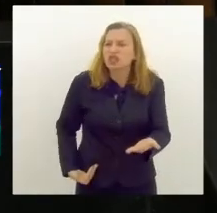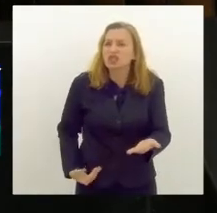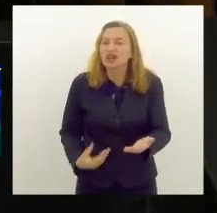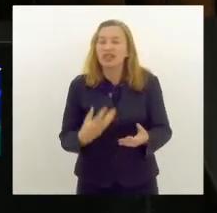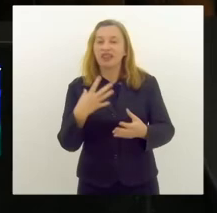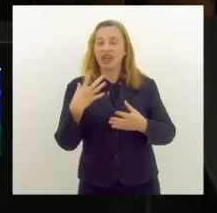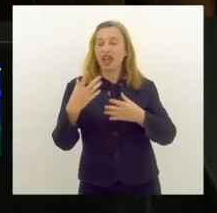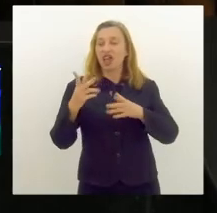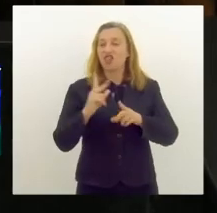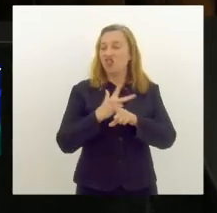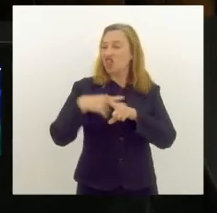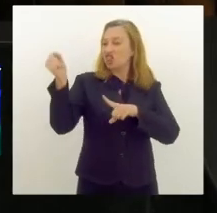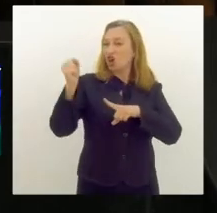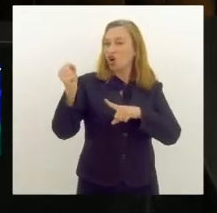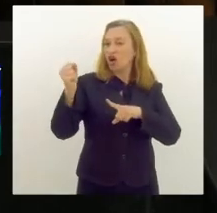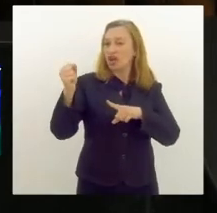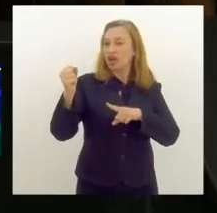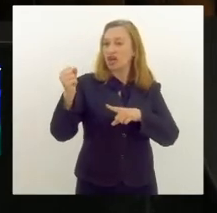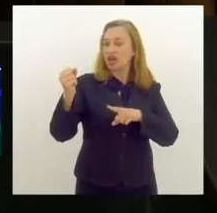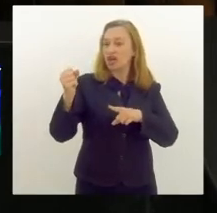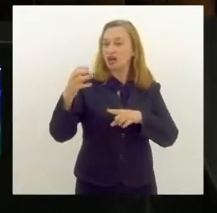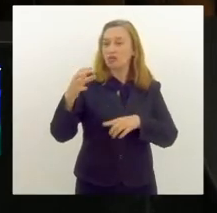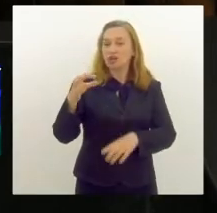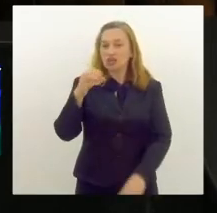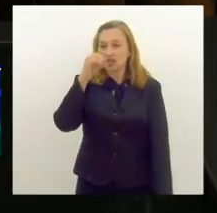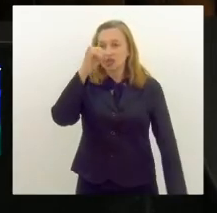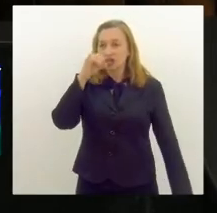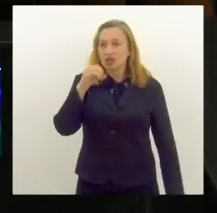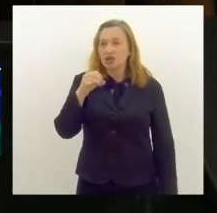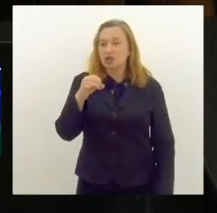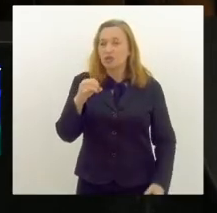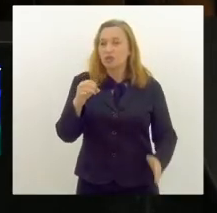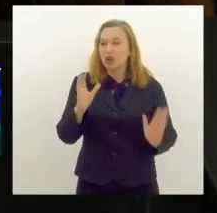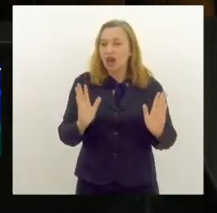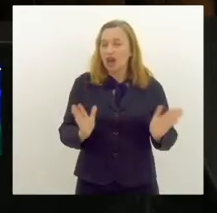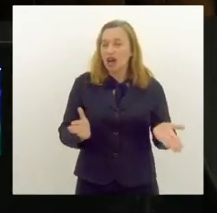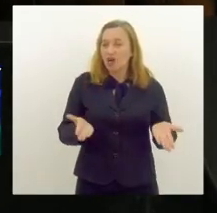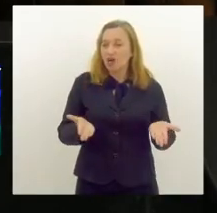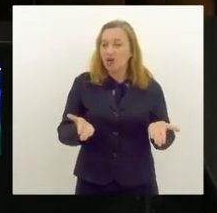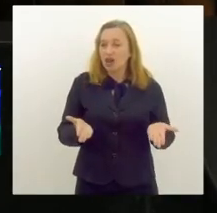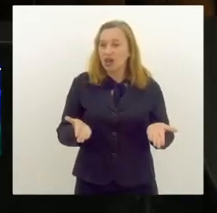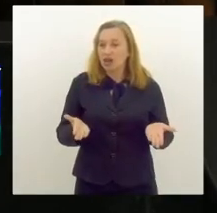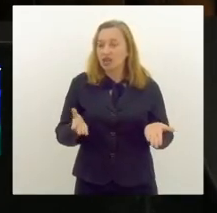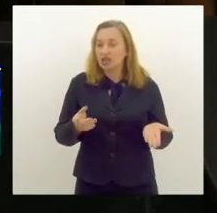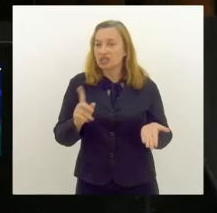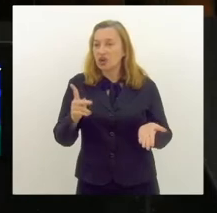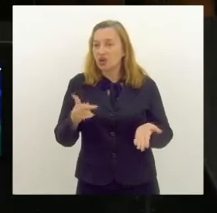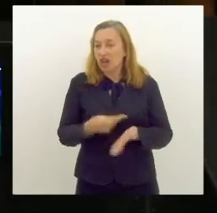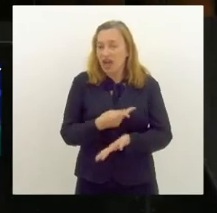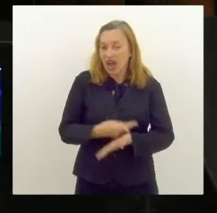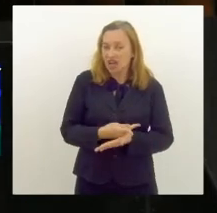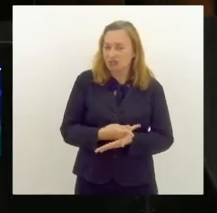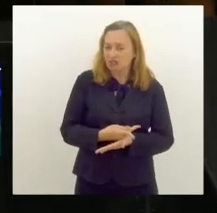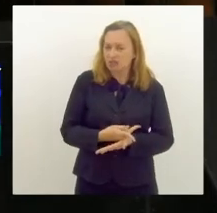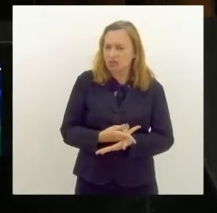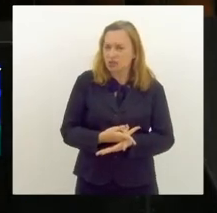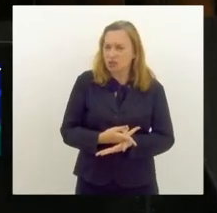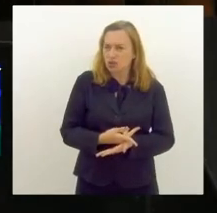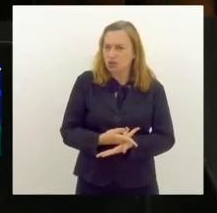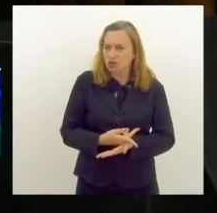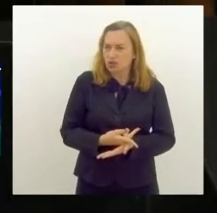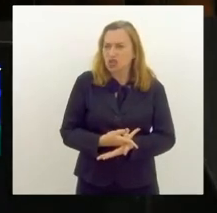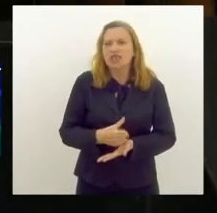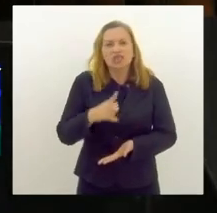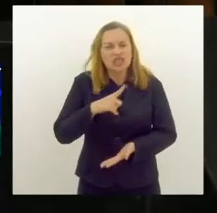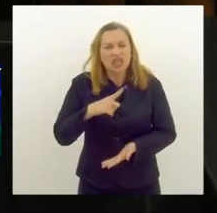cantar vitória por ter sido inocentado depois de tanto indício de irregularidade? É inadmissível que